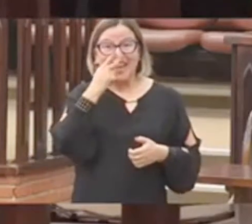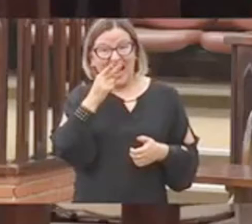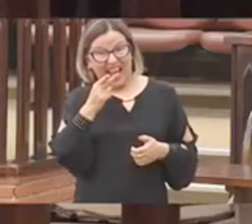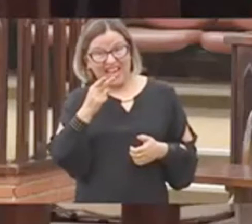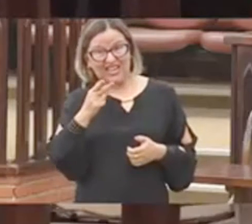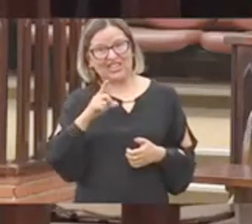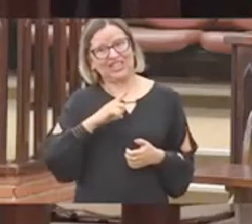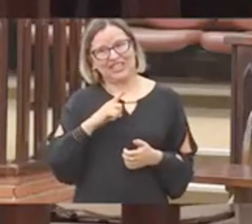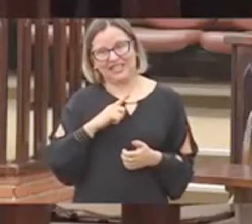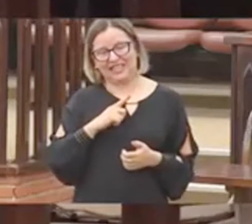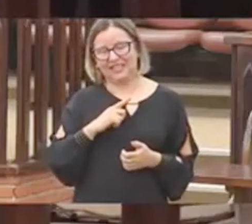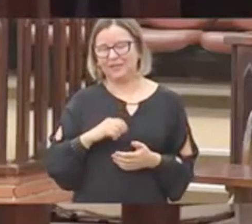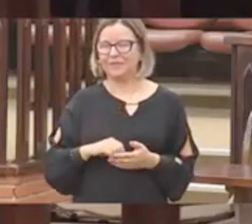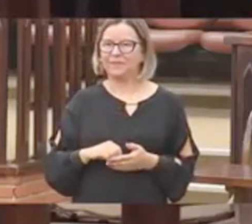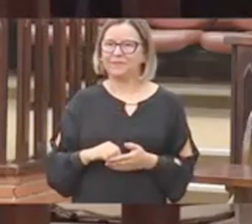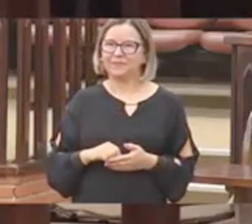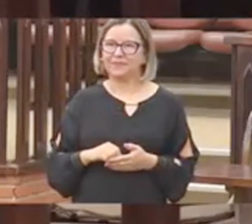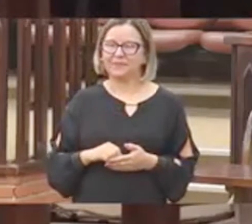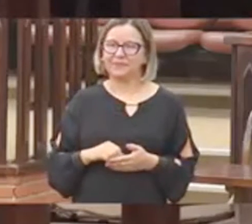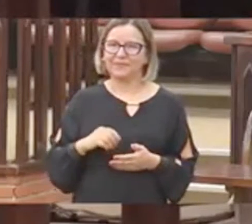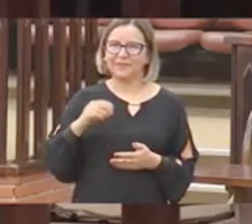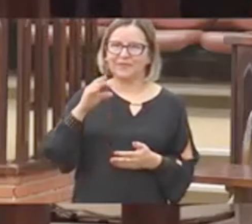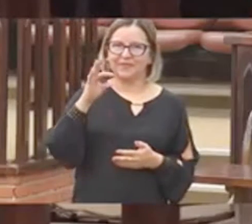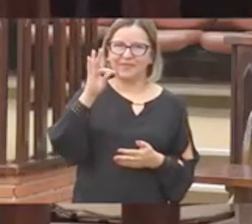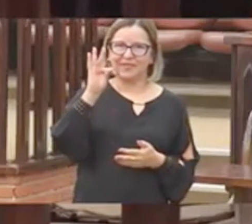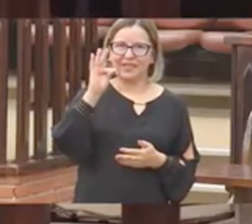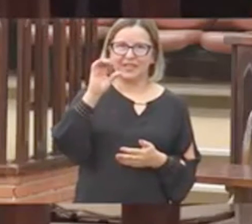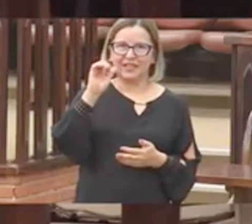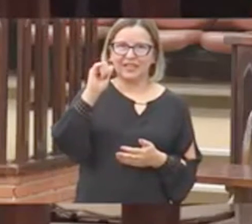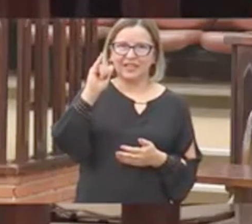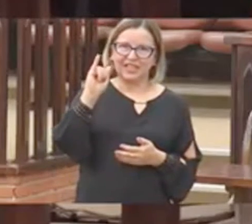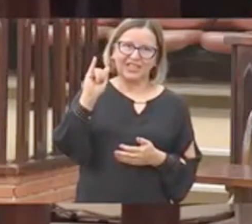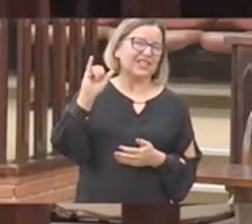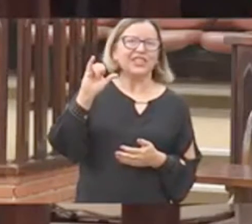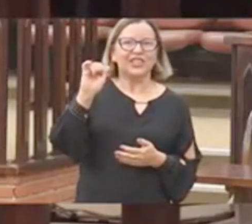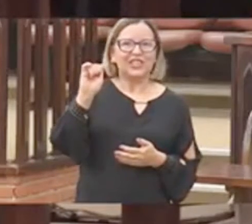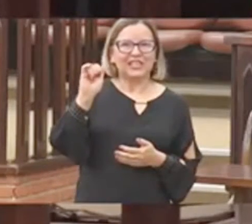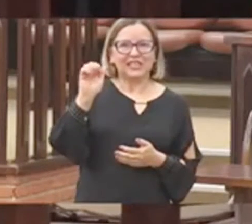vocês Tiago, capítulo 4,